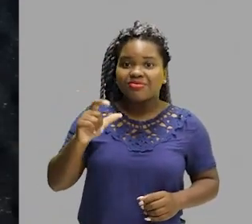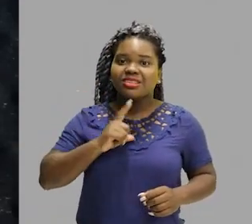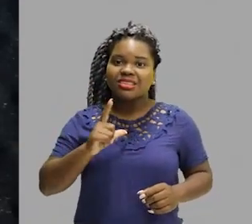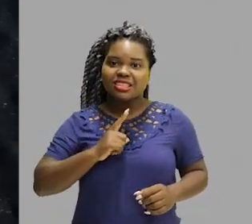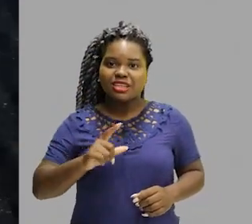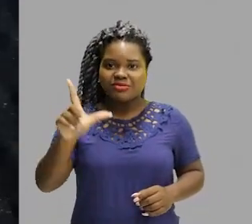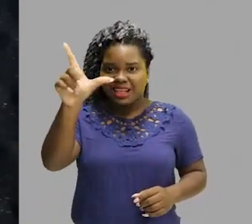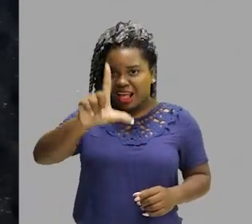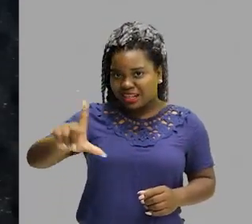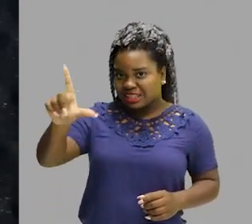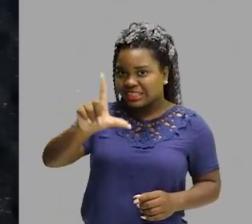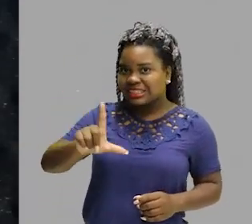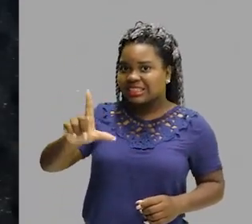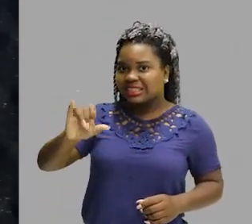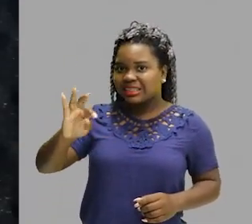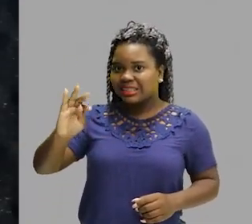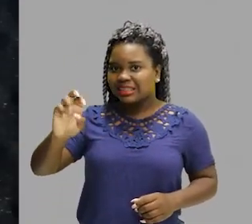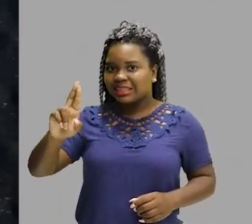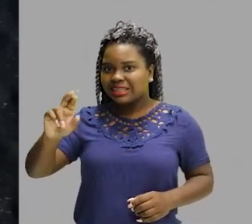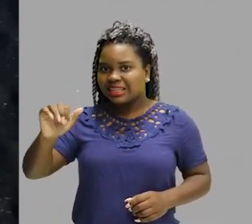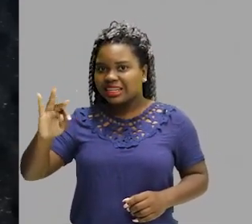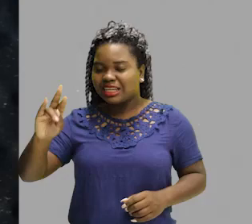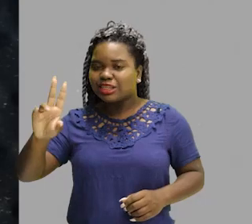para nós, Idade Média,